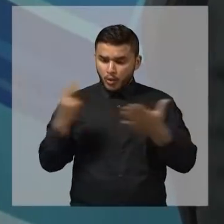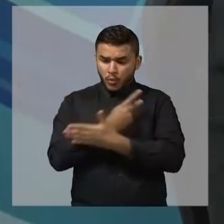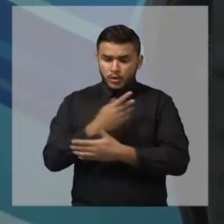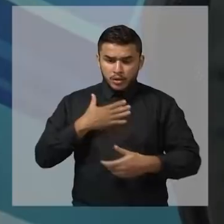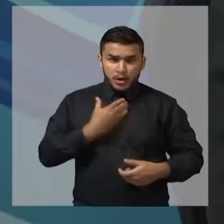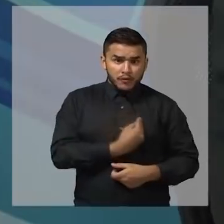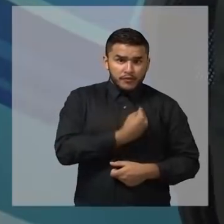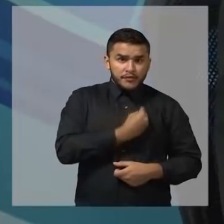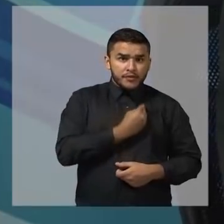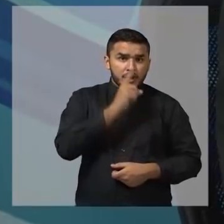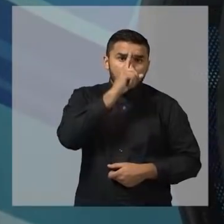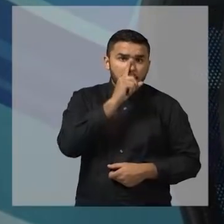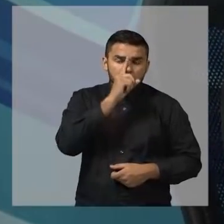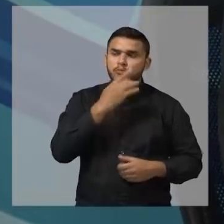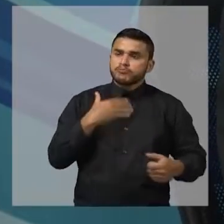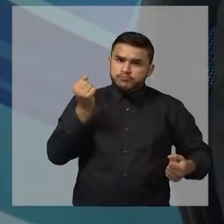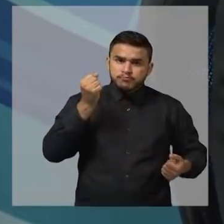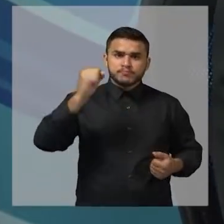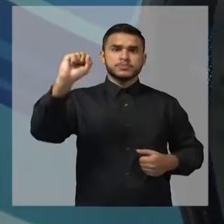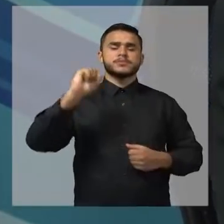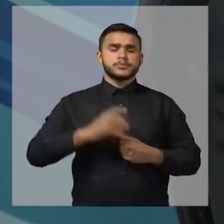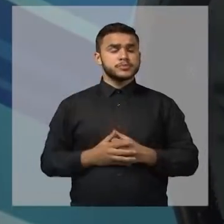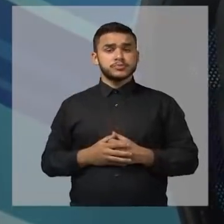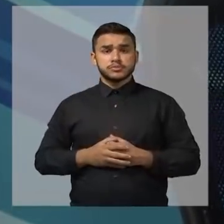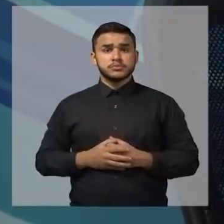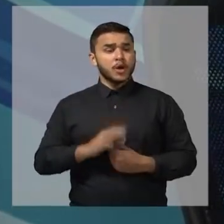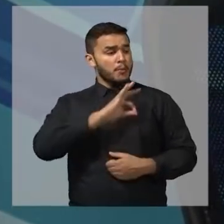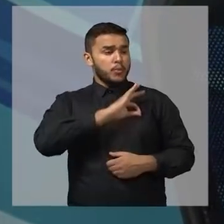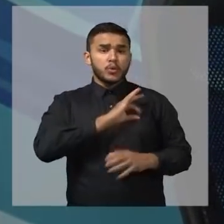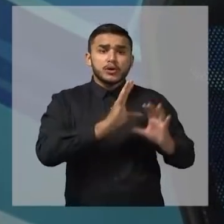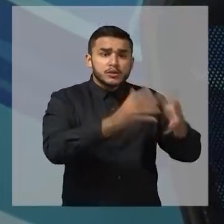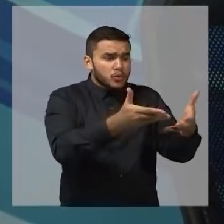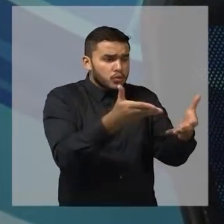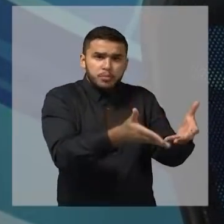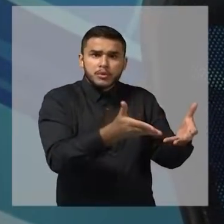o exercício regular do direito, não é? O